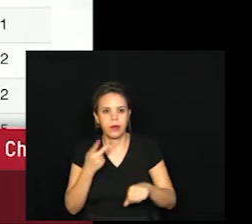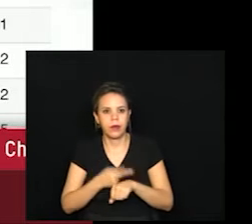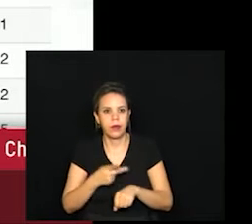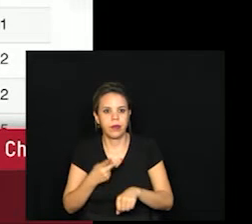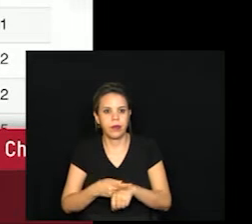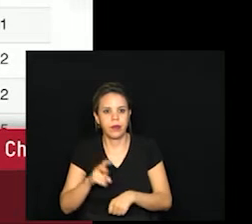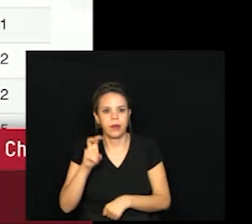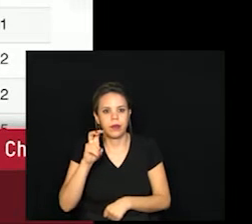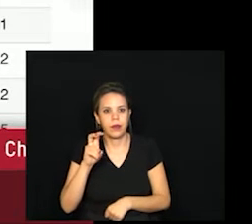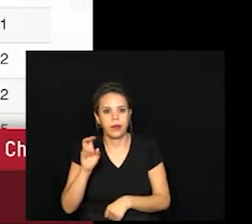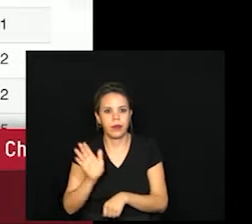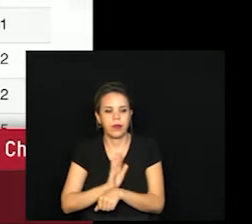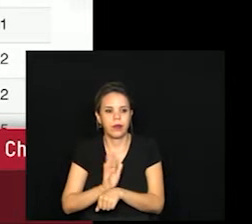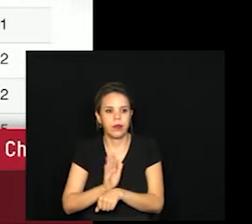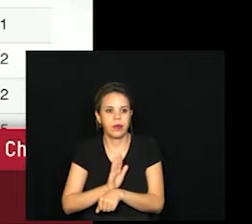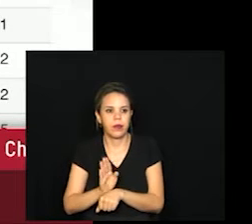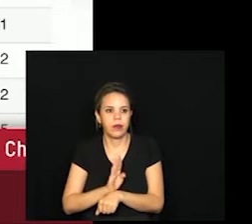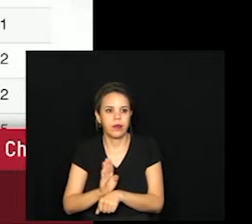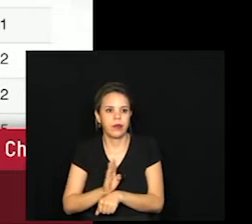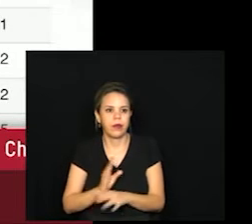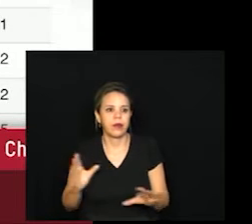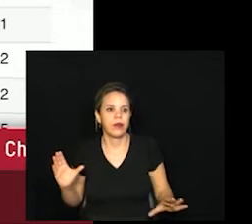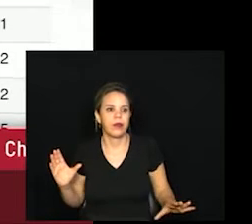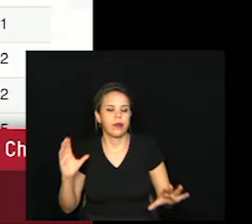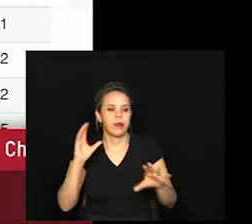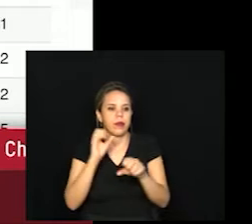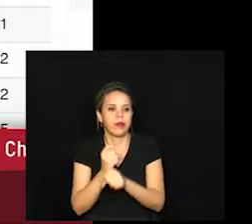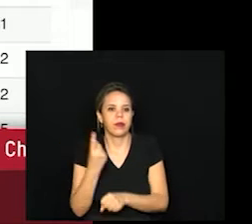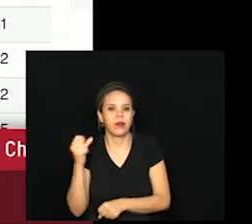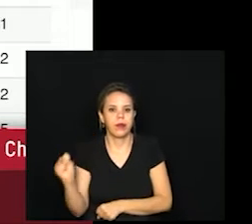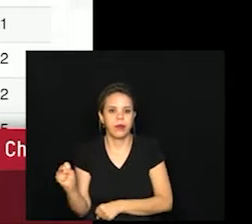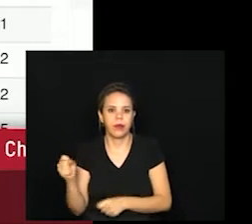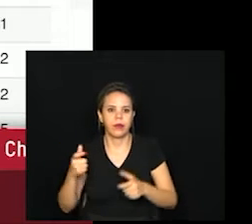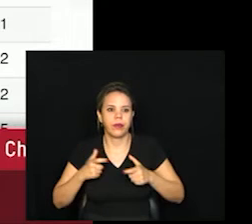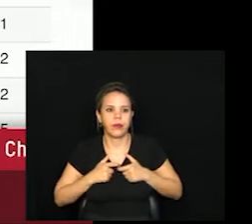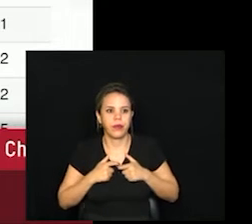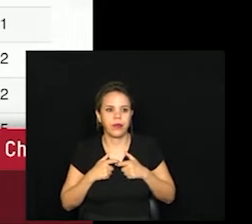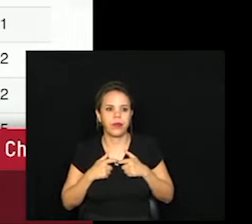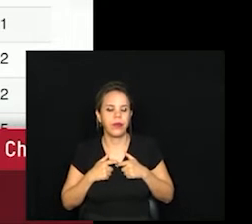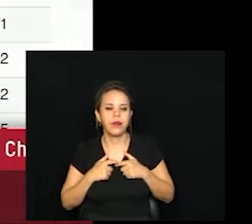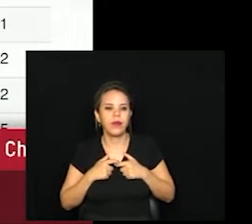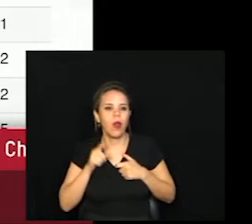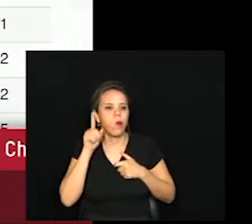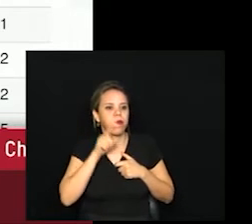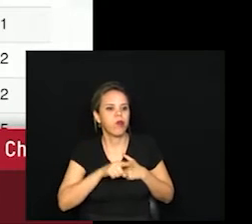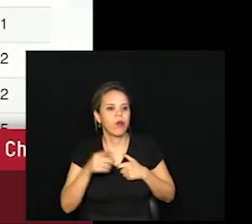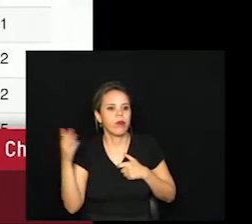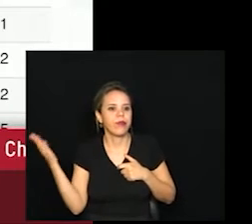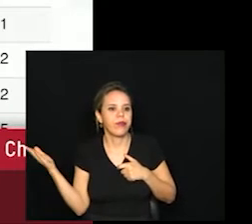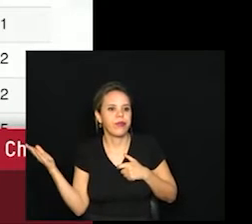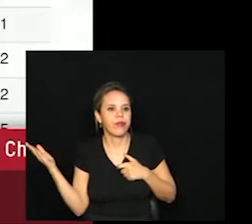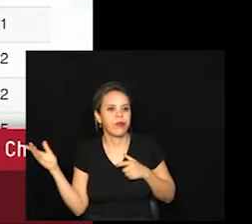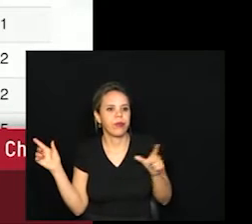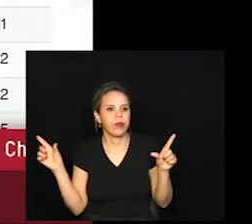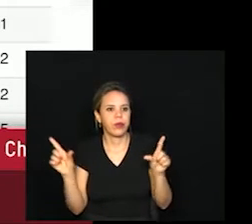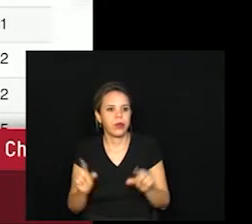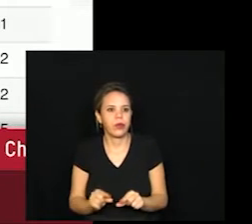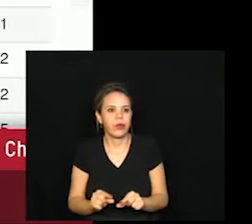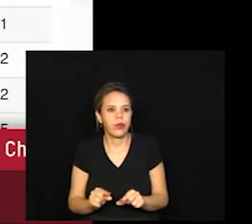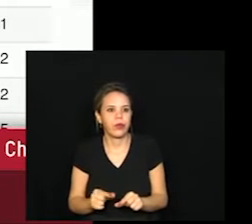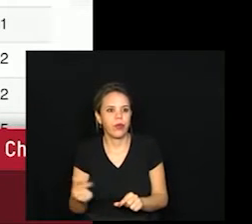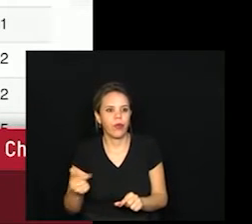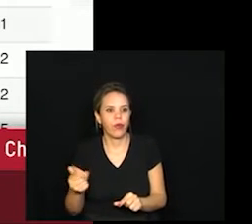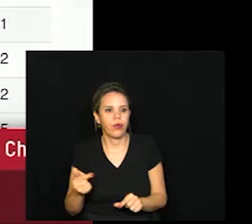prata, 5 de bronze, totalizando 18 medalhas. Estados Unidos caíram para a